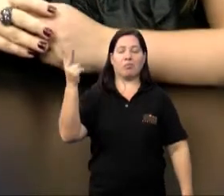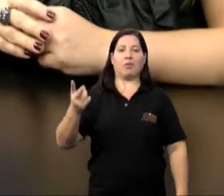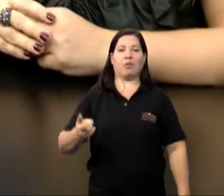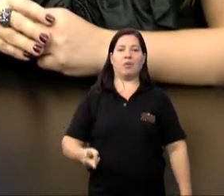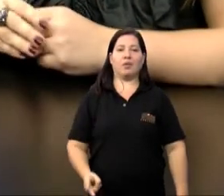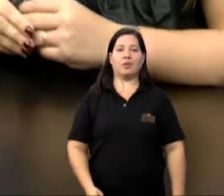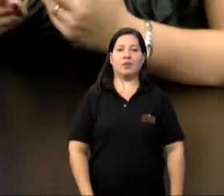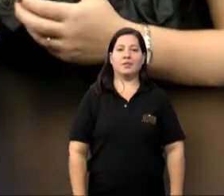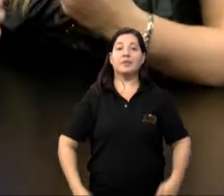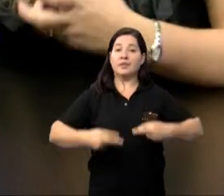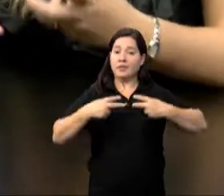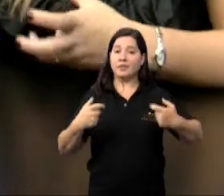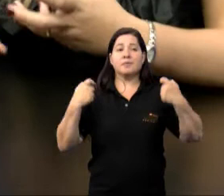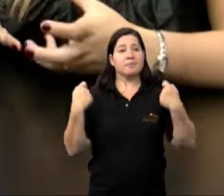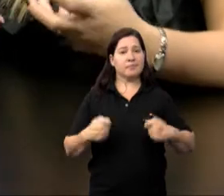precisamos